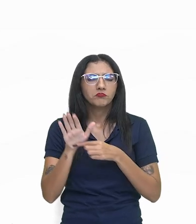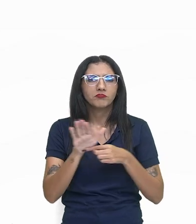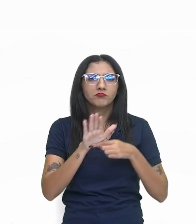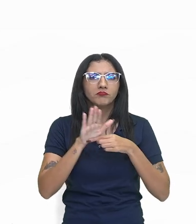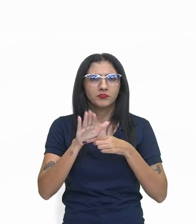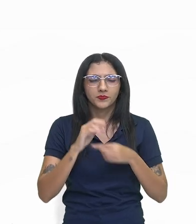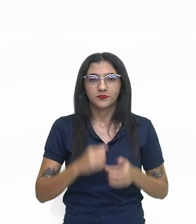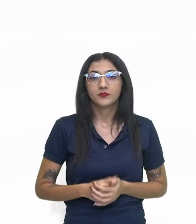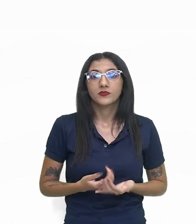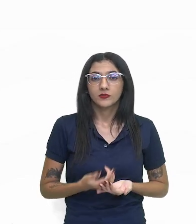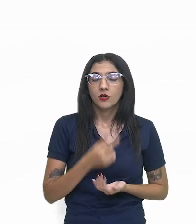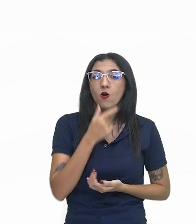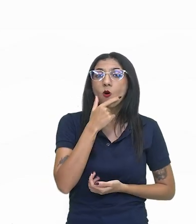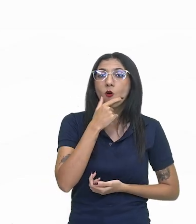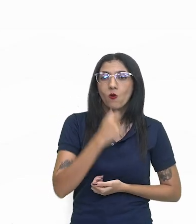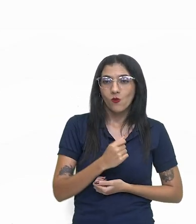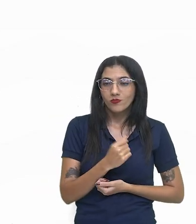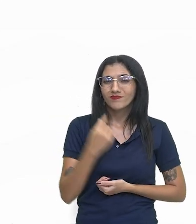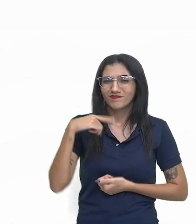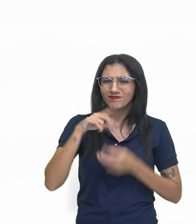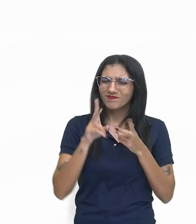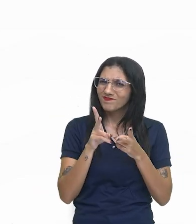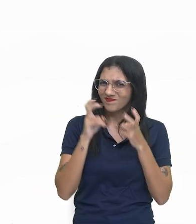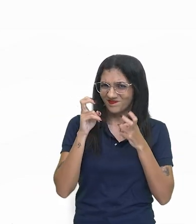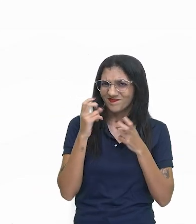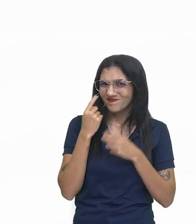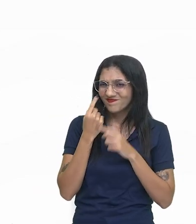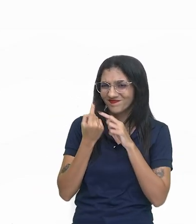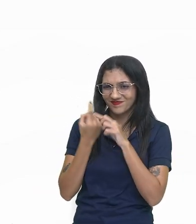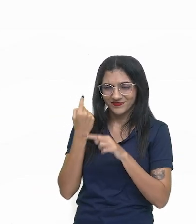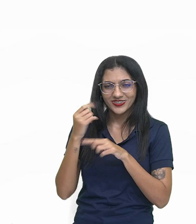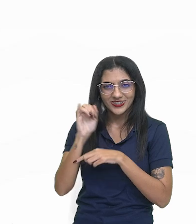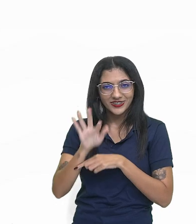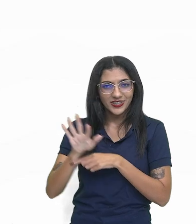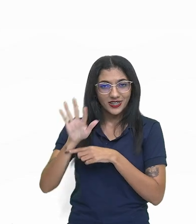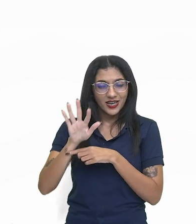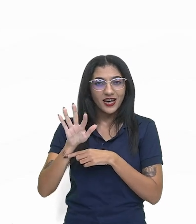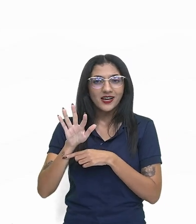apresentações, os homens, como vocês observaram na imagem, né, eles vão